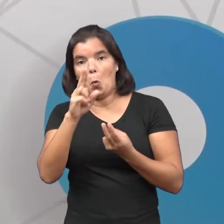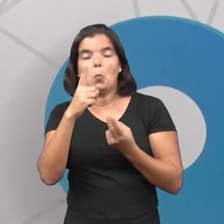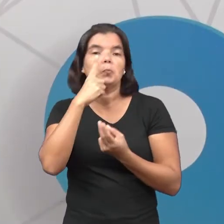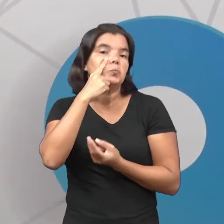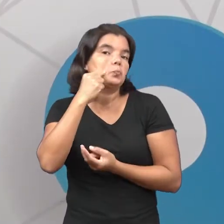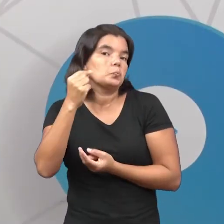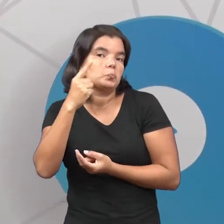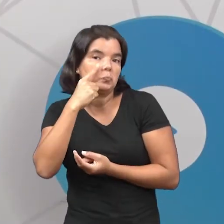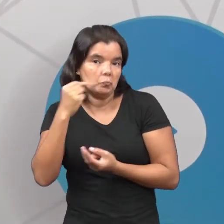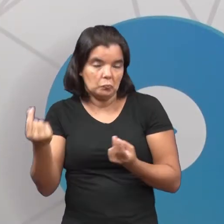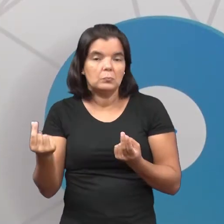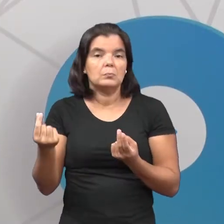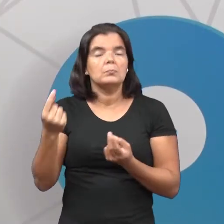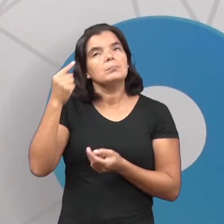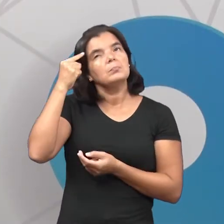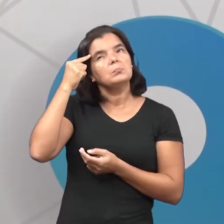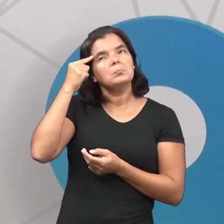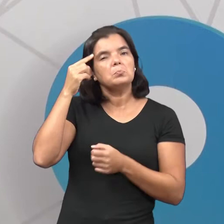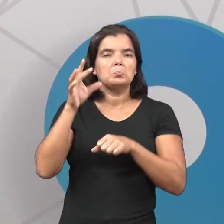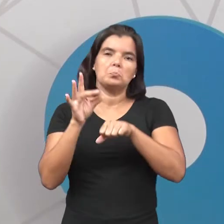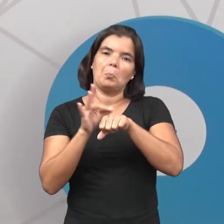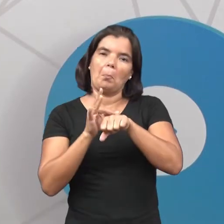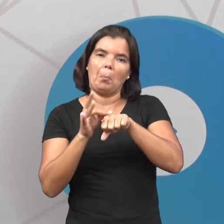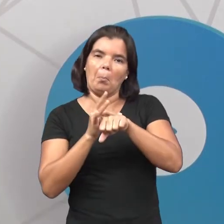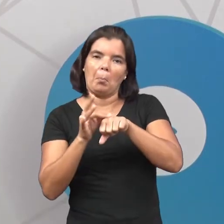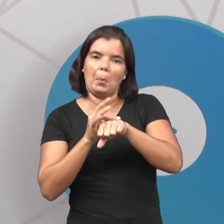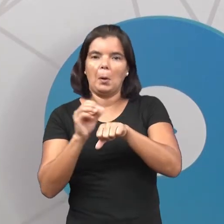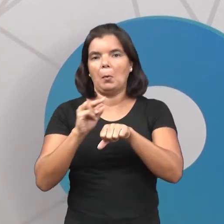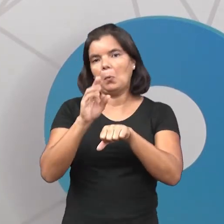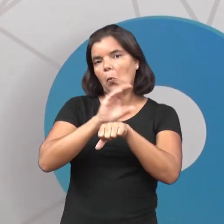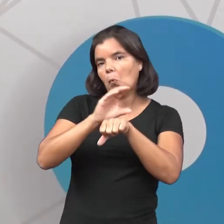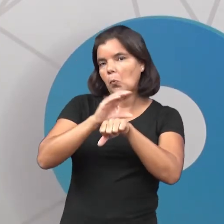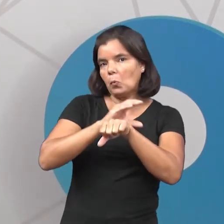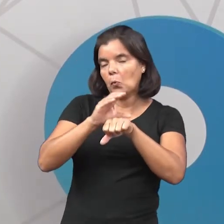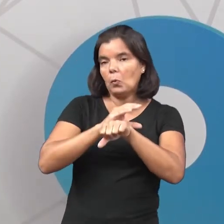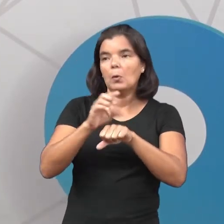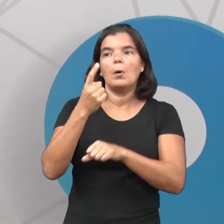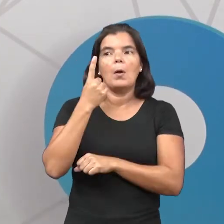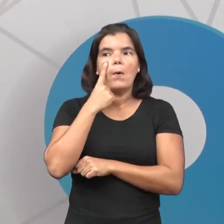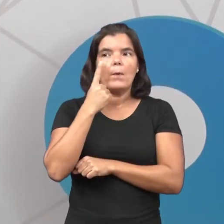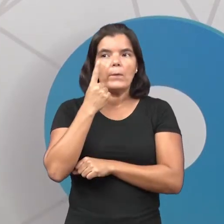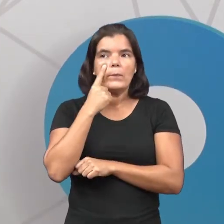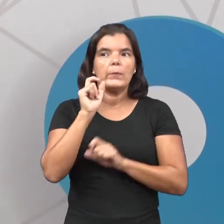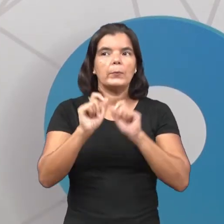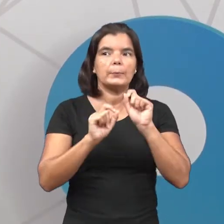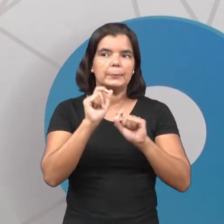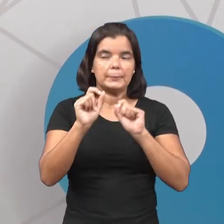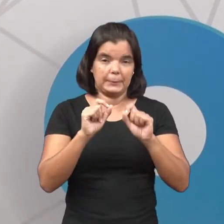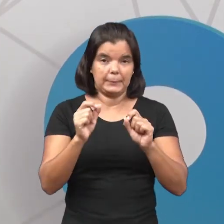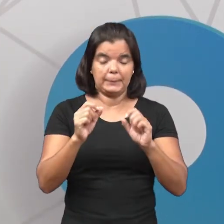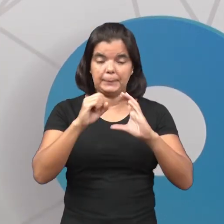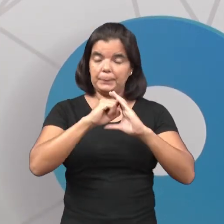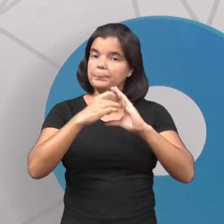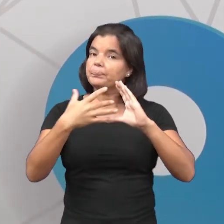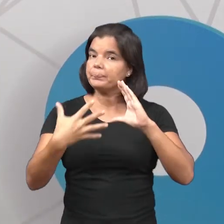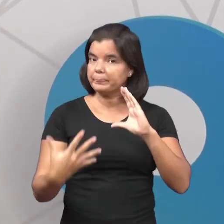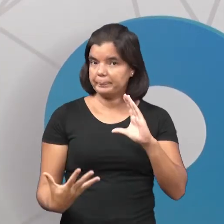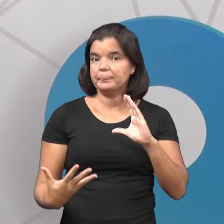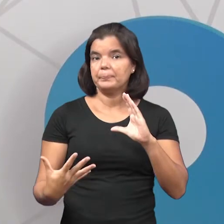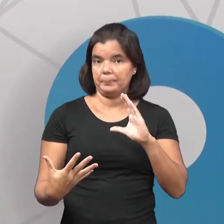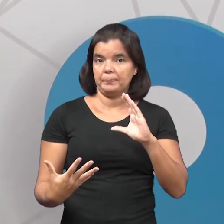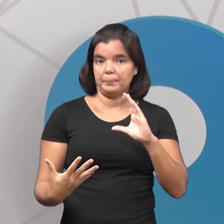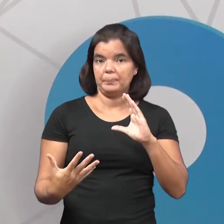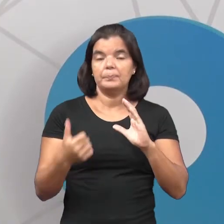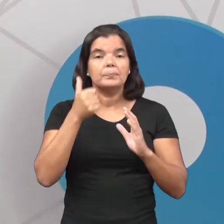havíamos imaginado uma gatinha preta ou cinza, nós vamos agora corrigir através das características que